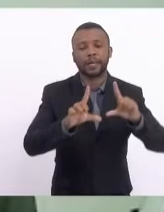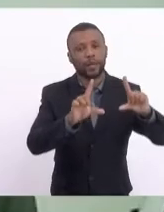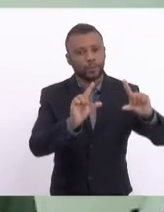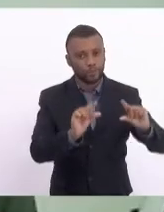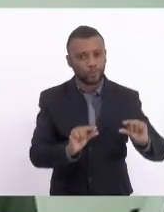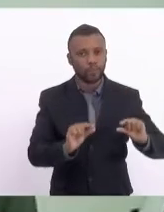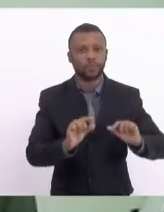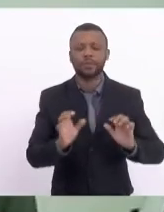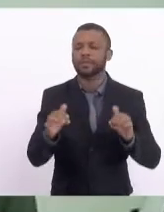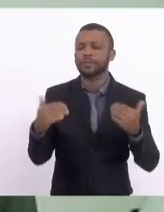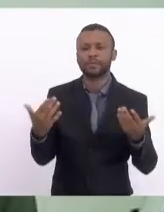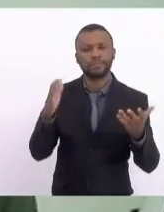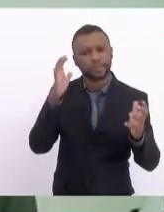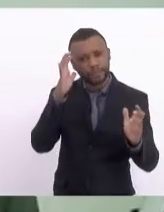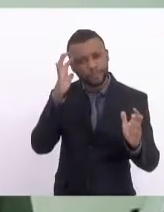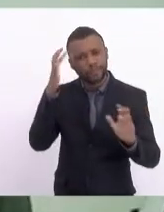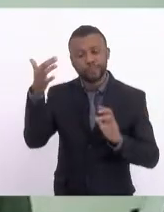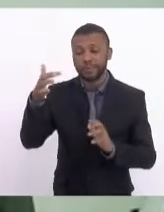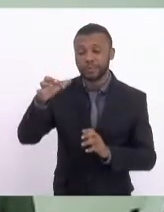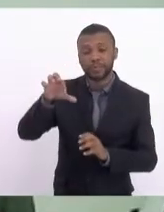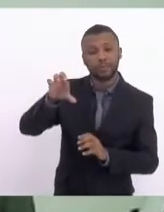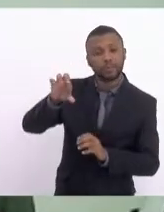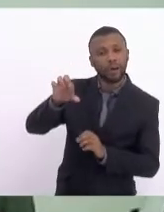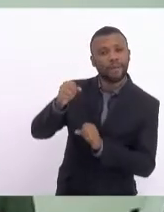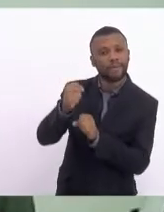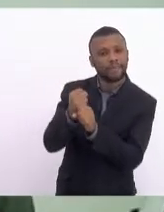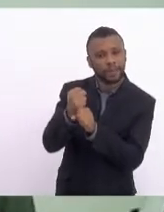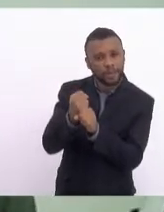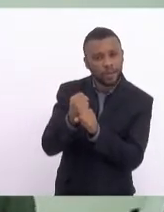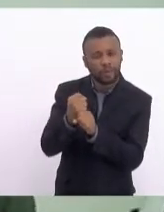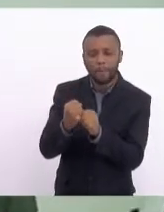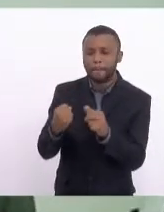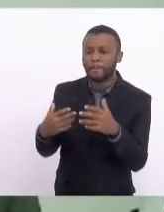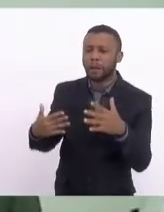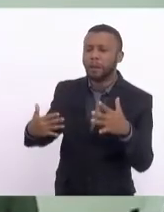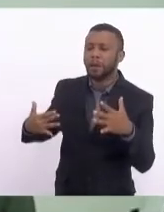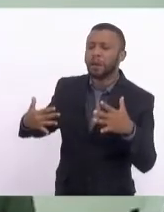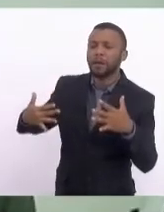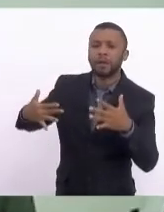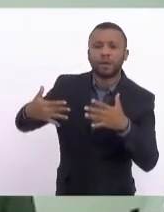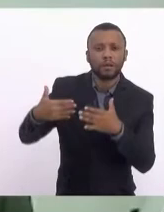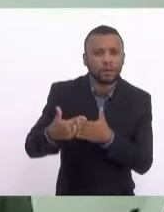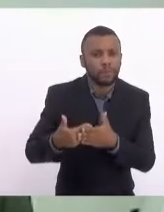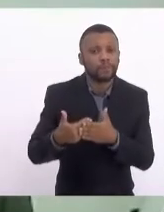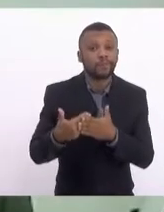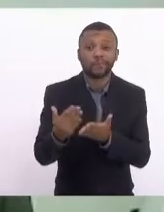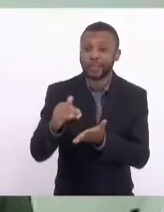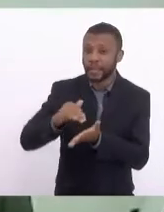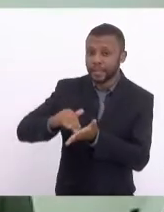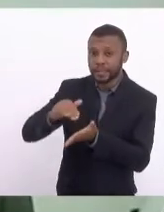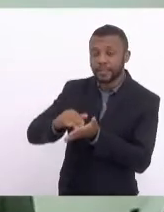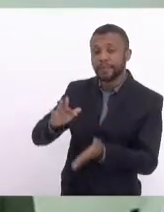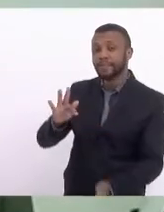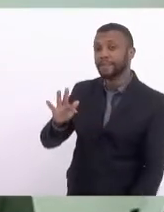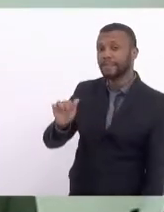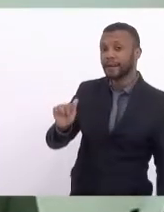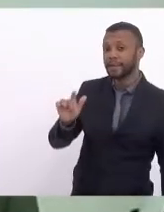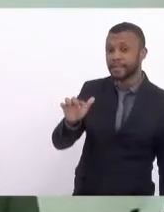curva de 9 anos, a Secretaria de Fazenda propôs,